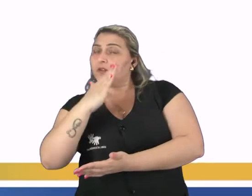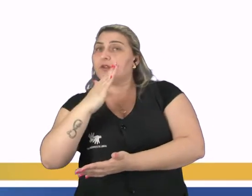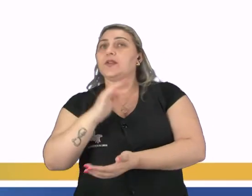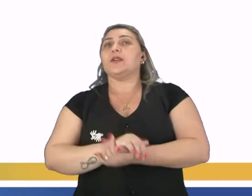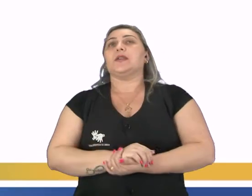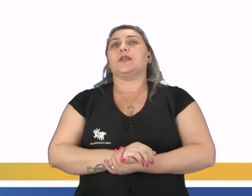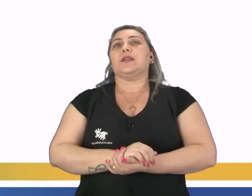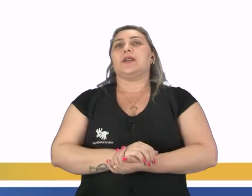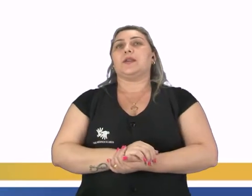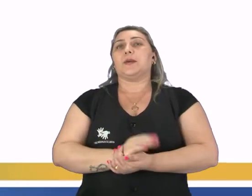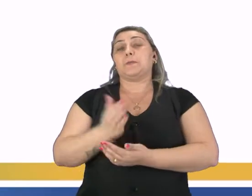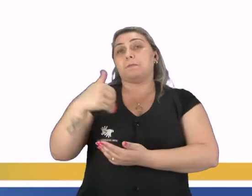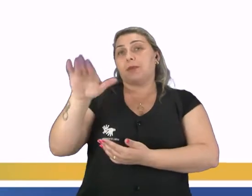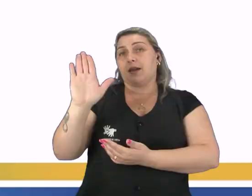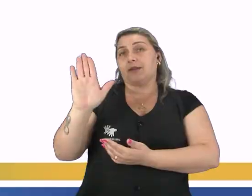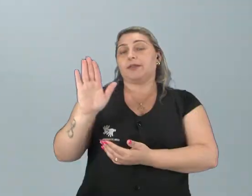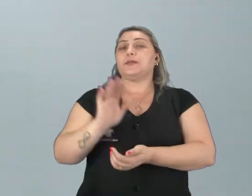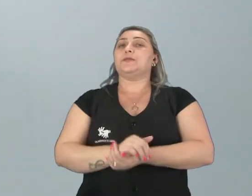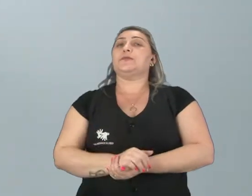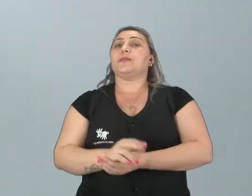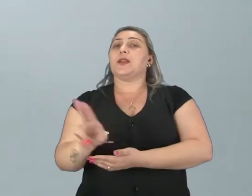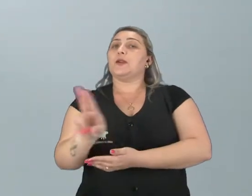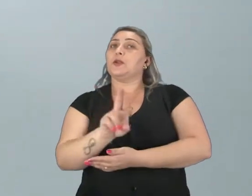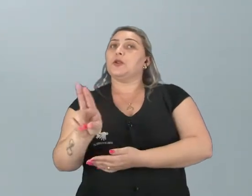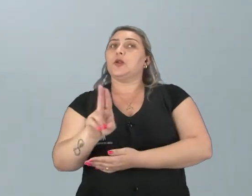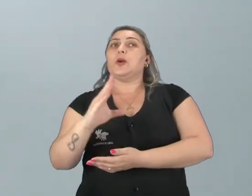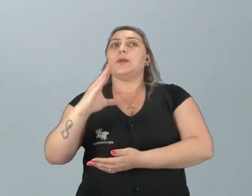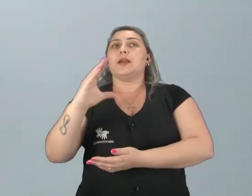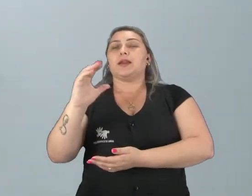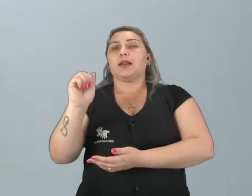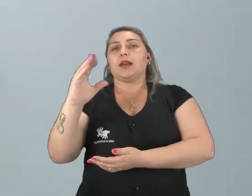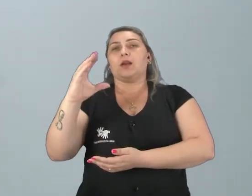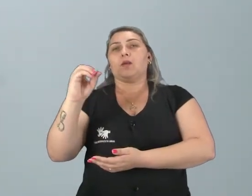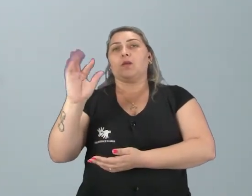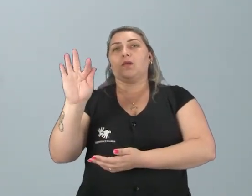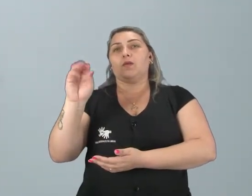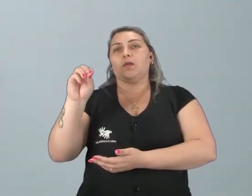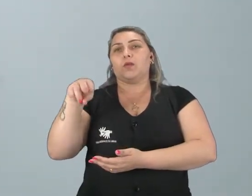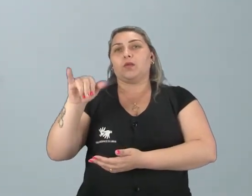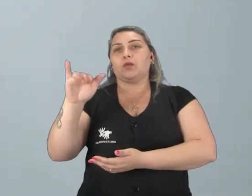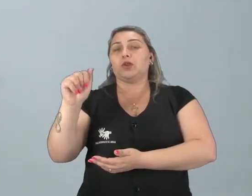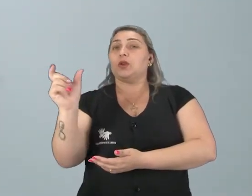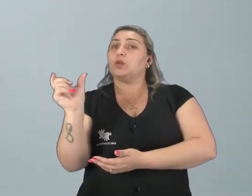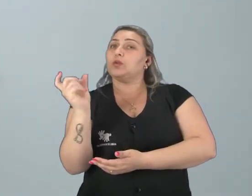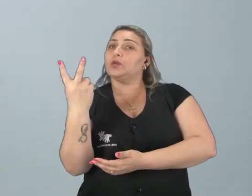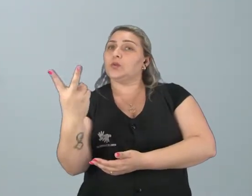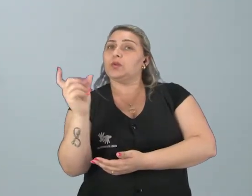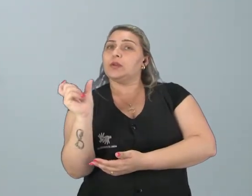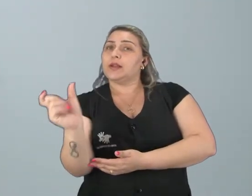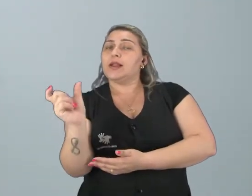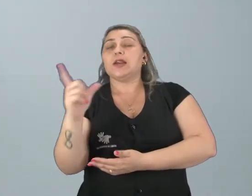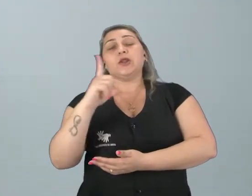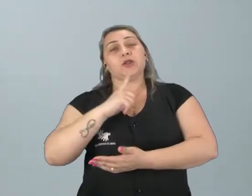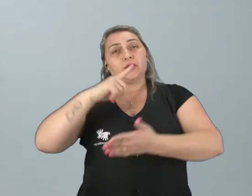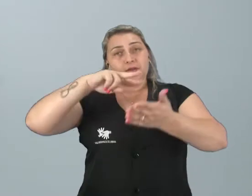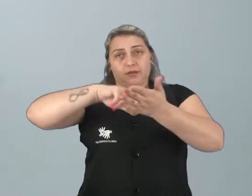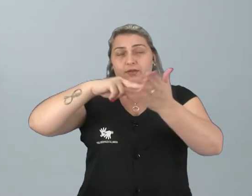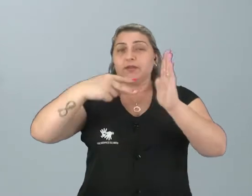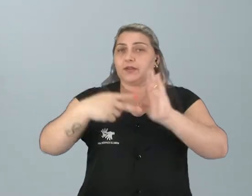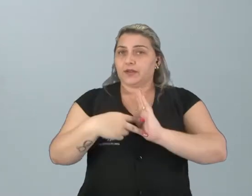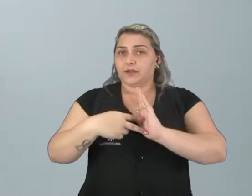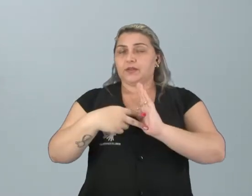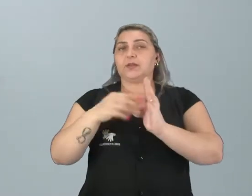fede mais. Então o nome disso se chama cacofonia. duas palavras que